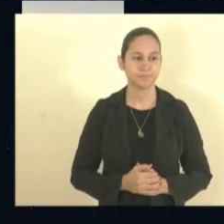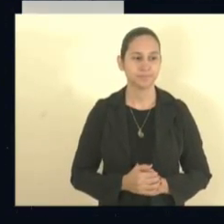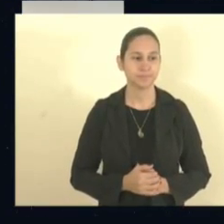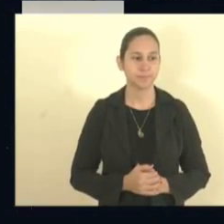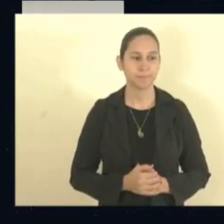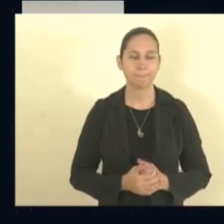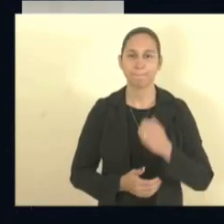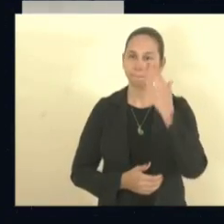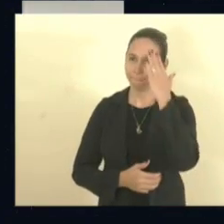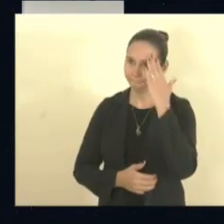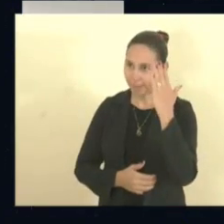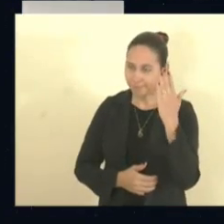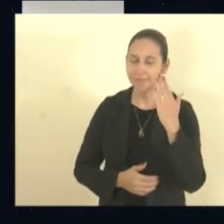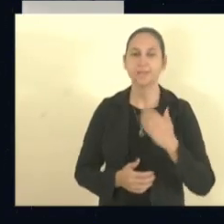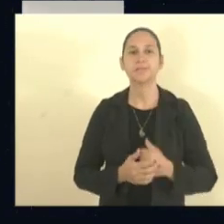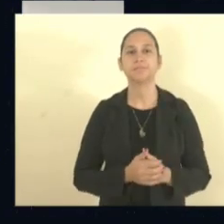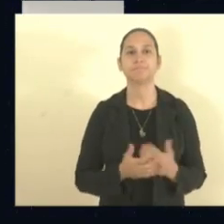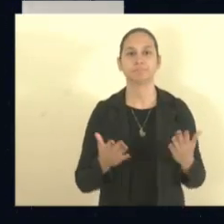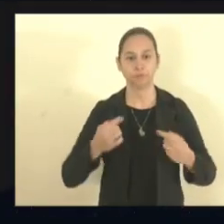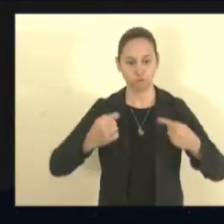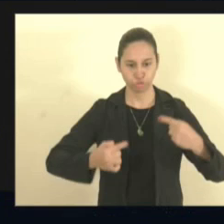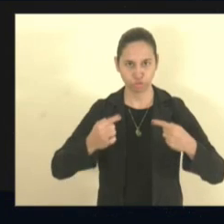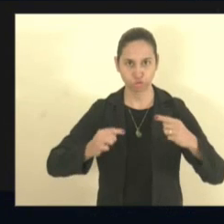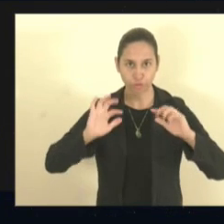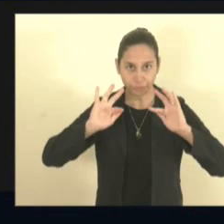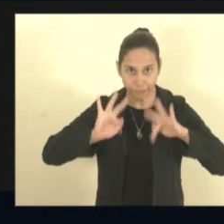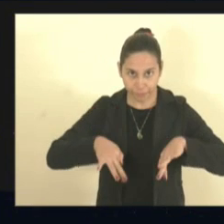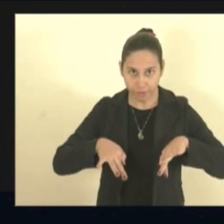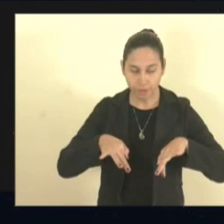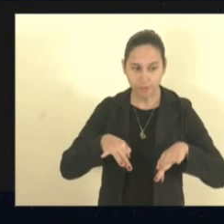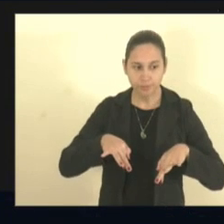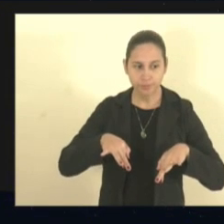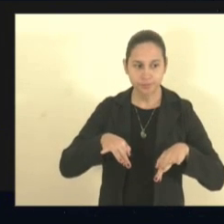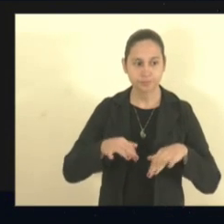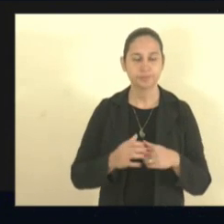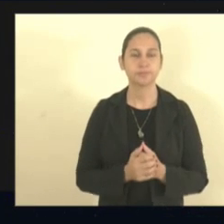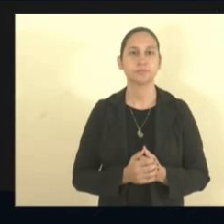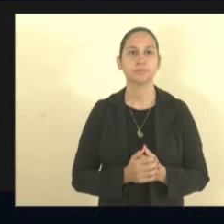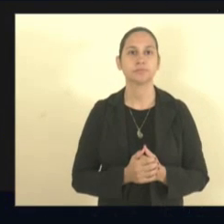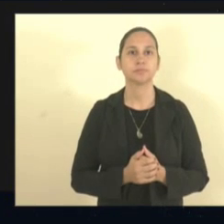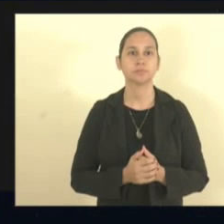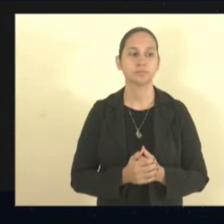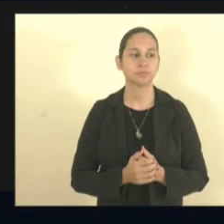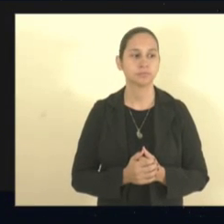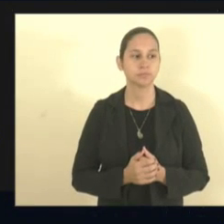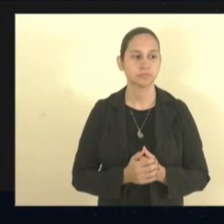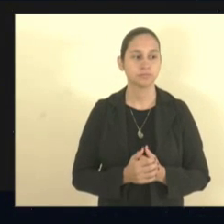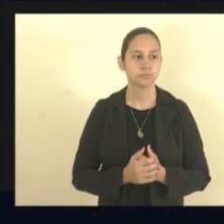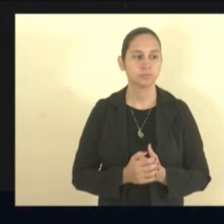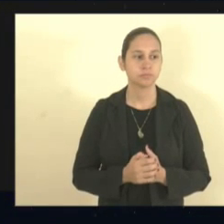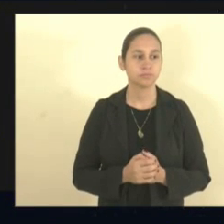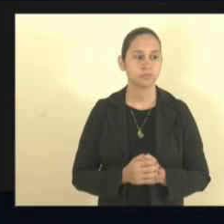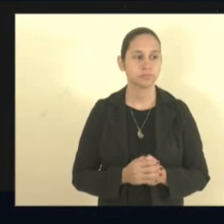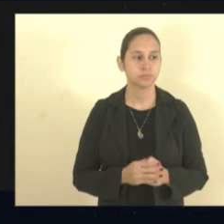Obrigado, deputada ministra Irene Lopes. Terminada a discussão. Presidente, presidente.